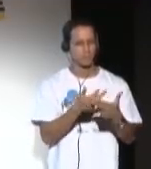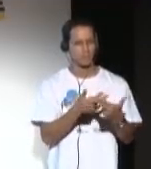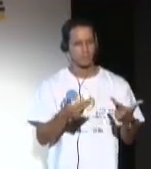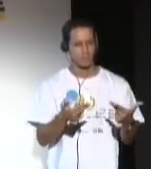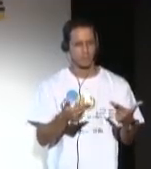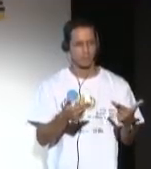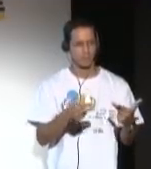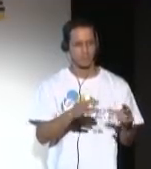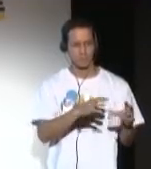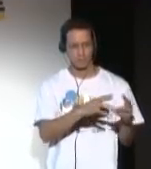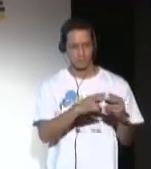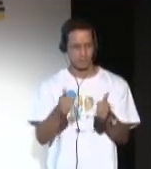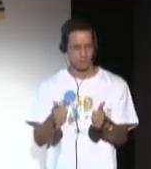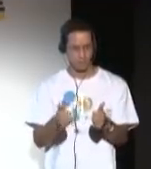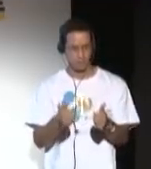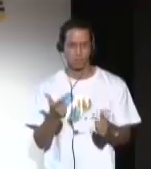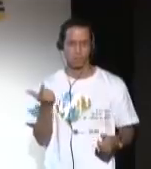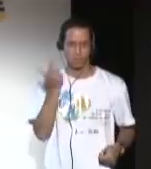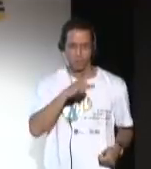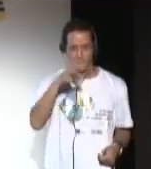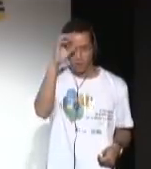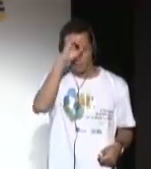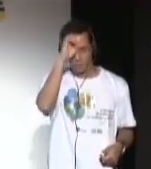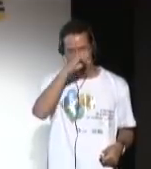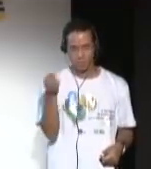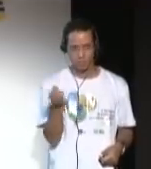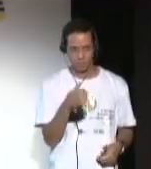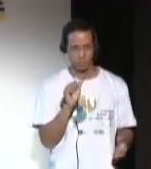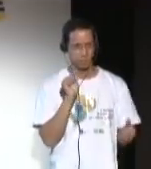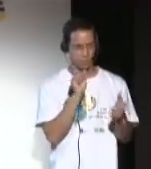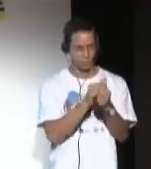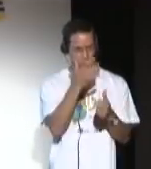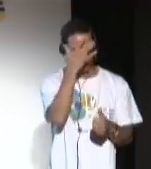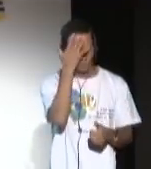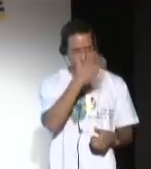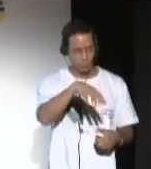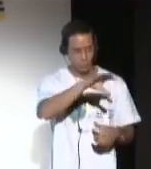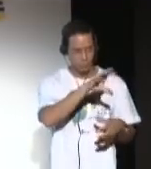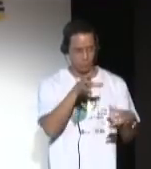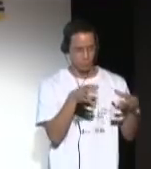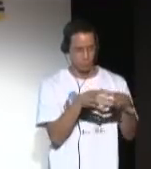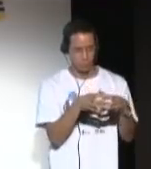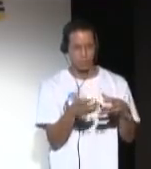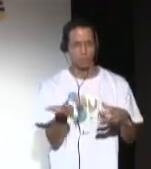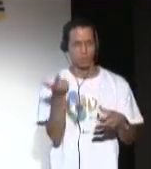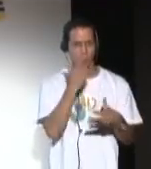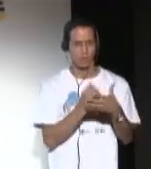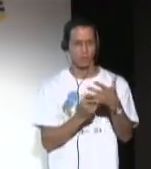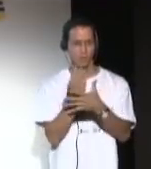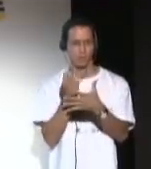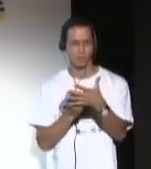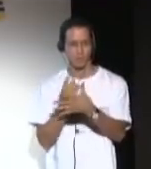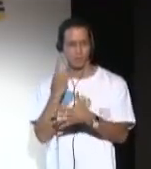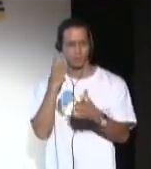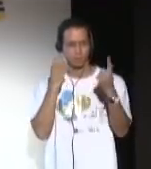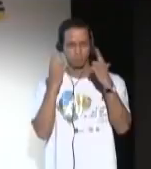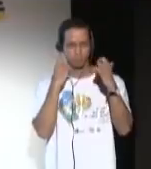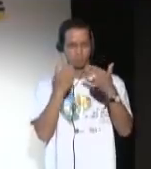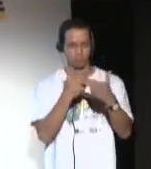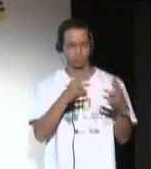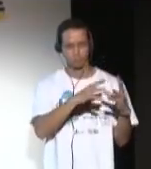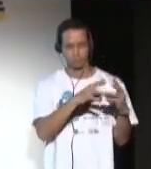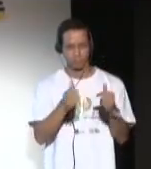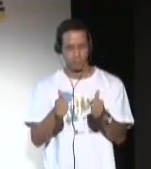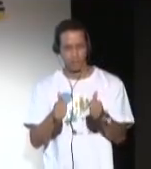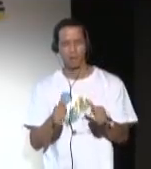isso, se conseguirem aprender coisas novas junto com outras pessoas para poder criar novas ideias, produtos e